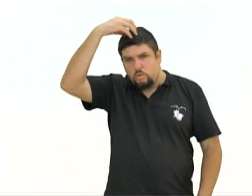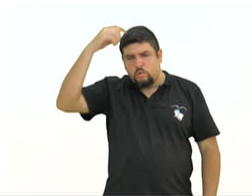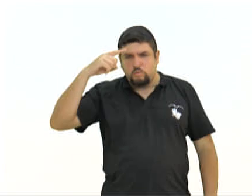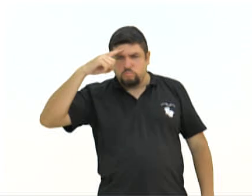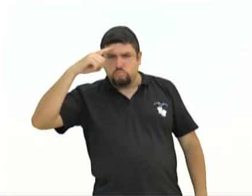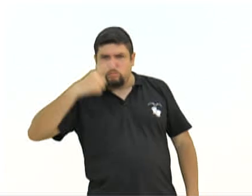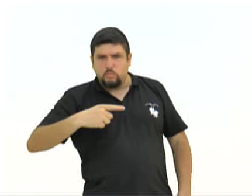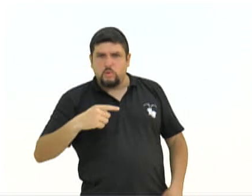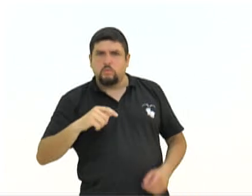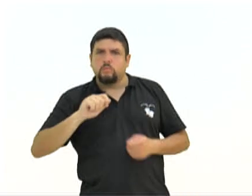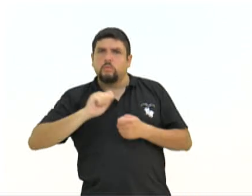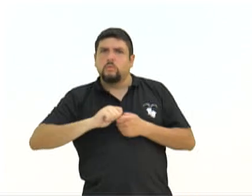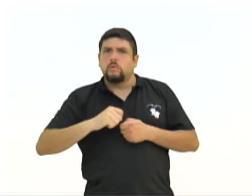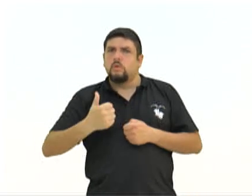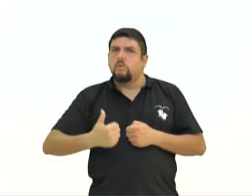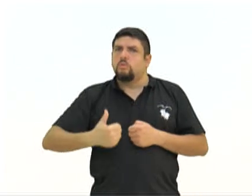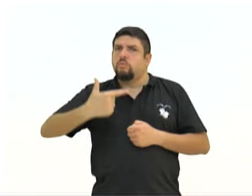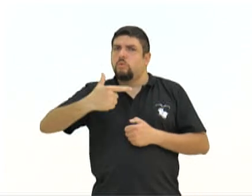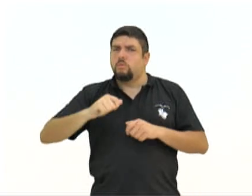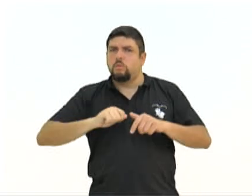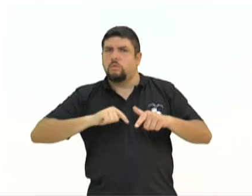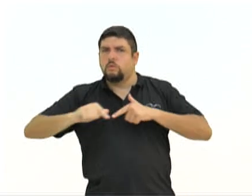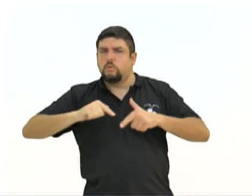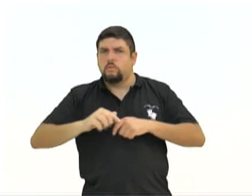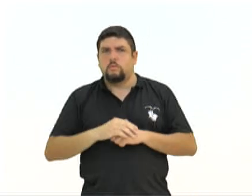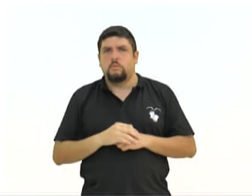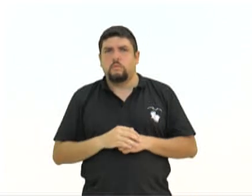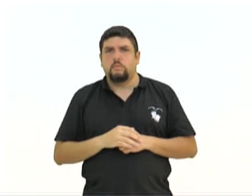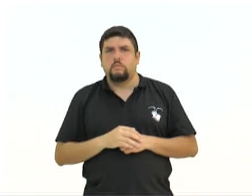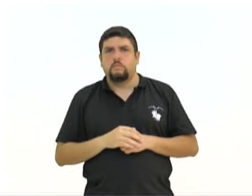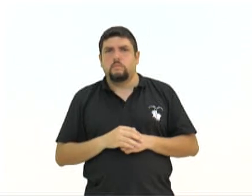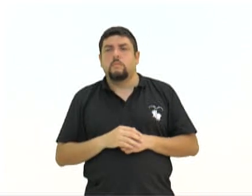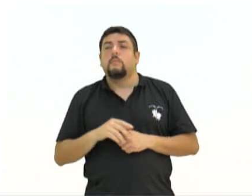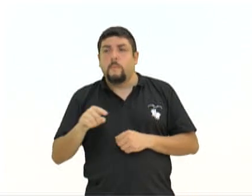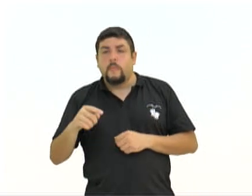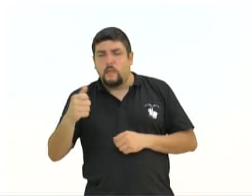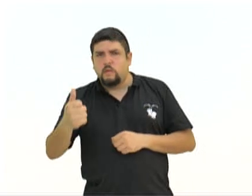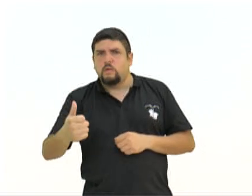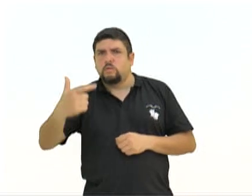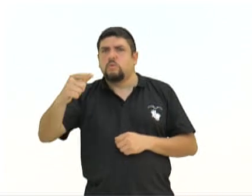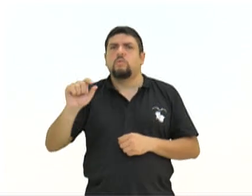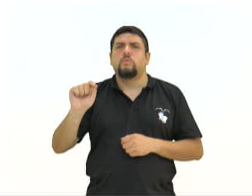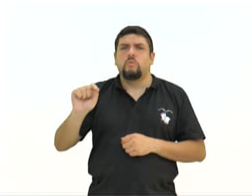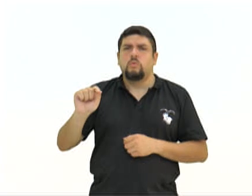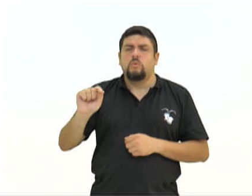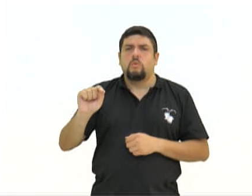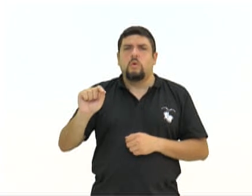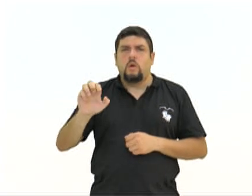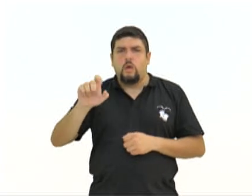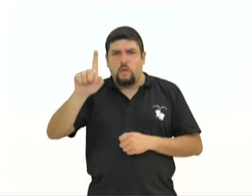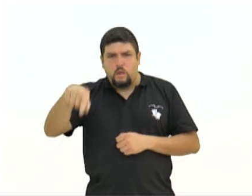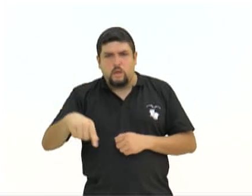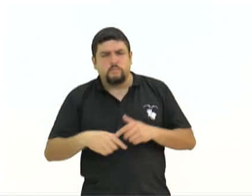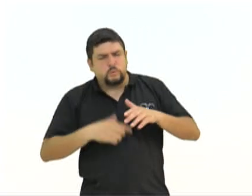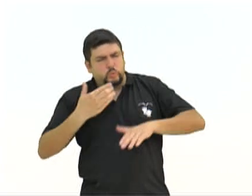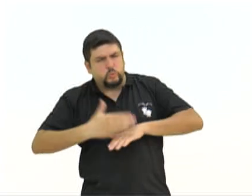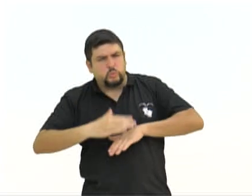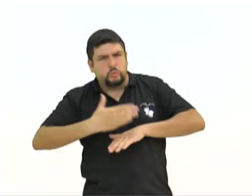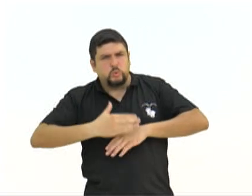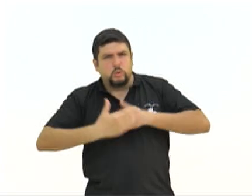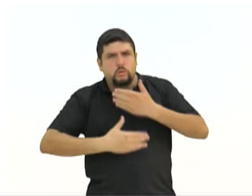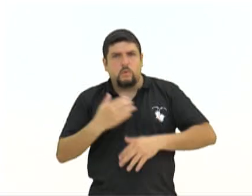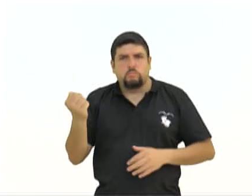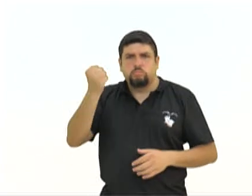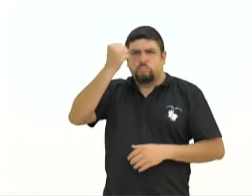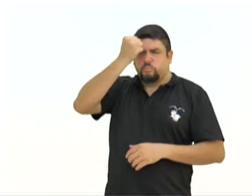Os 12 trabalhos foram realizados para que Hércules se redimisse das mortes que cometeu e,